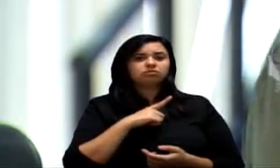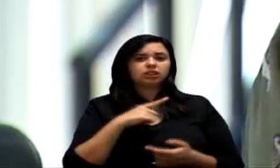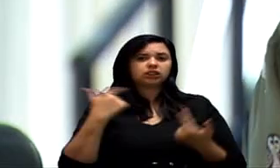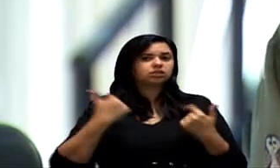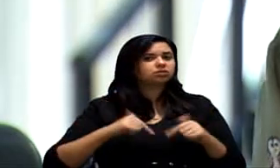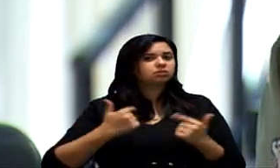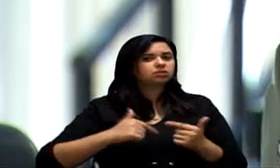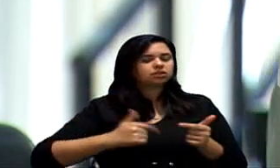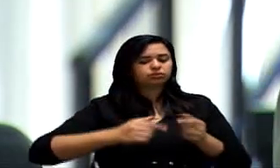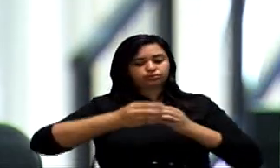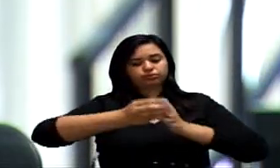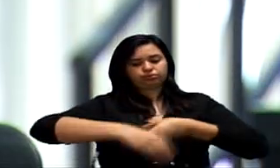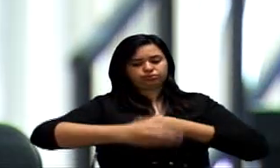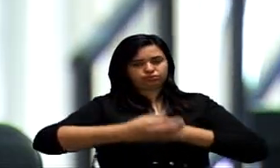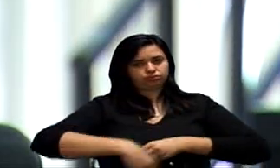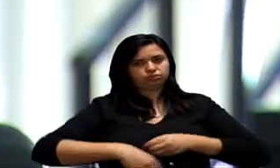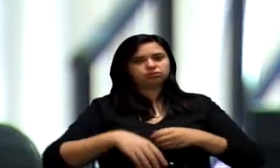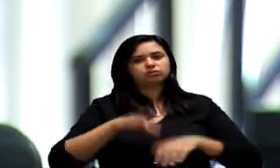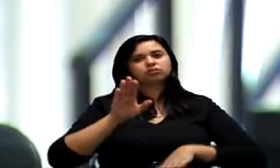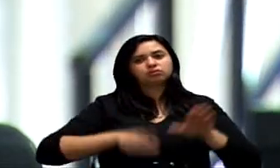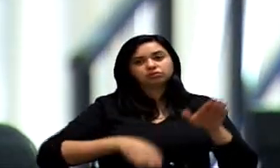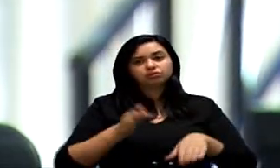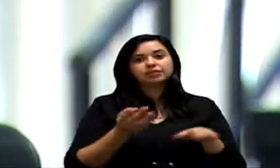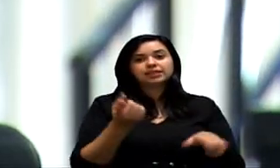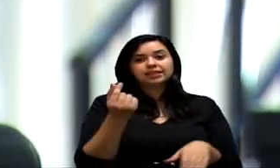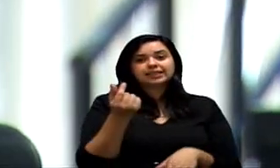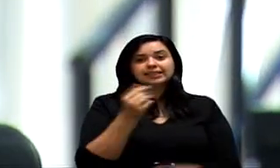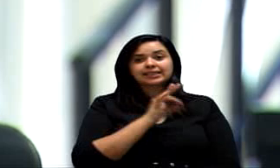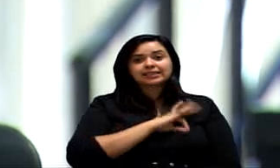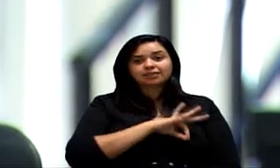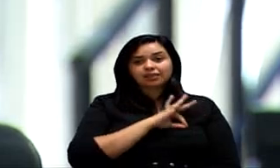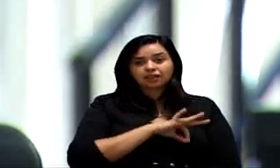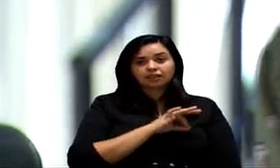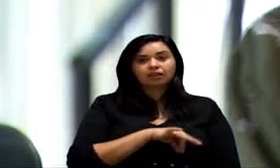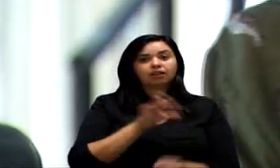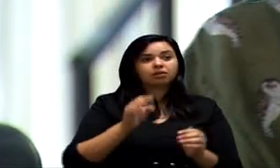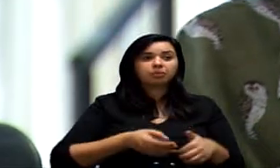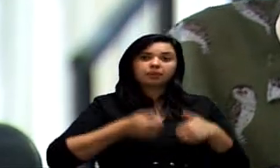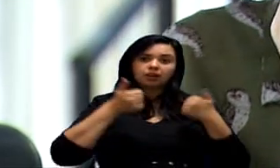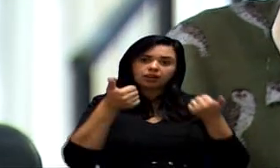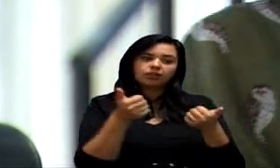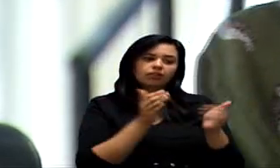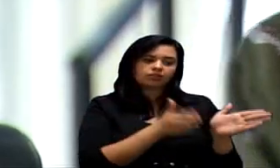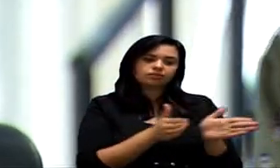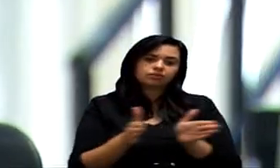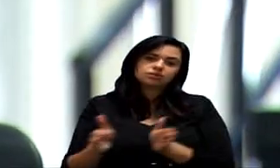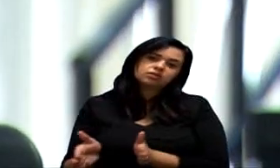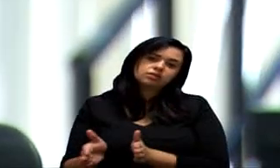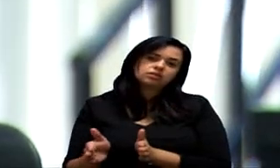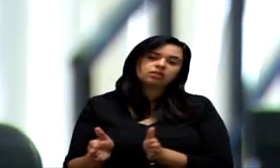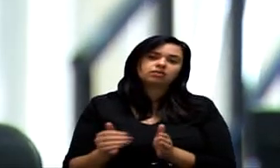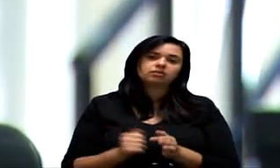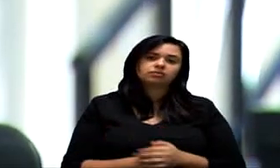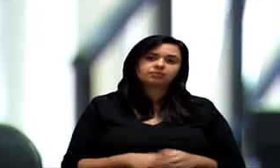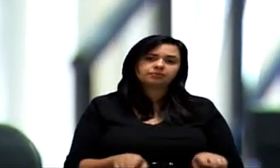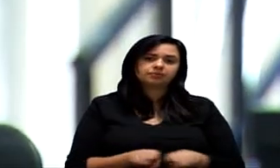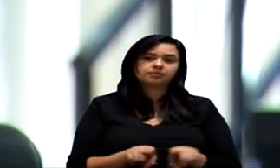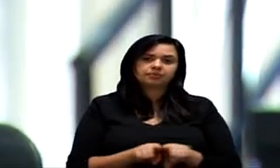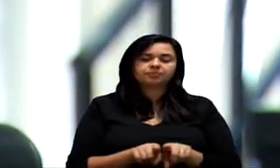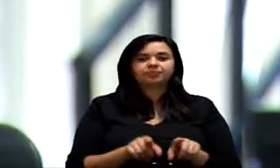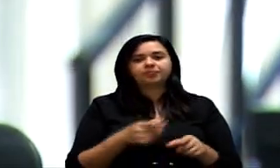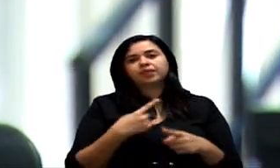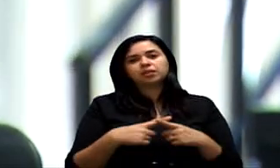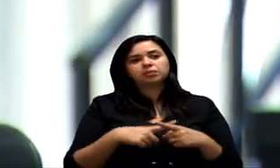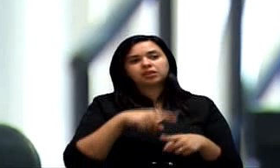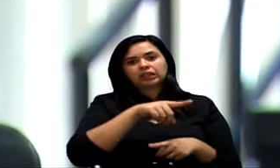concursados, com certeza o salário seria melhor, né? A organização seria, porque você tem um